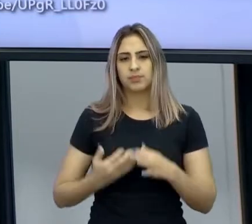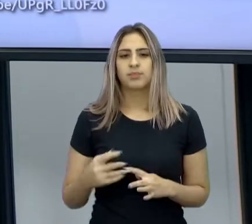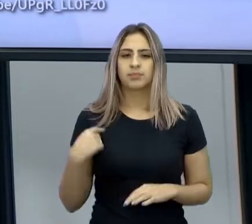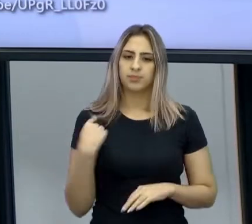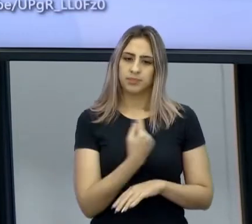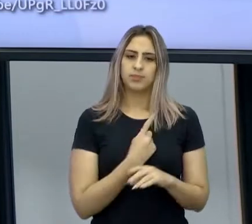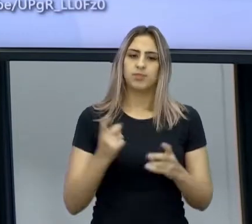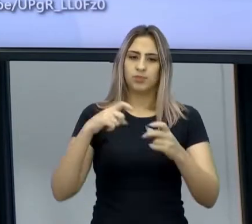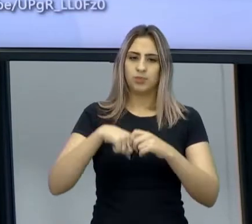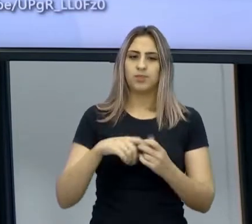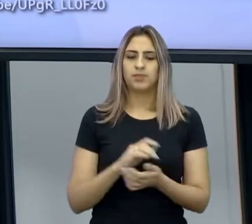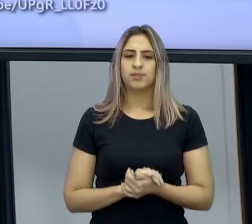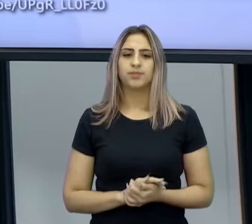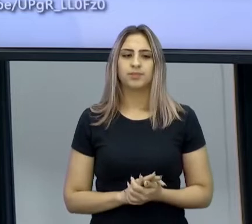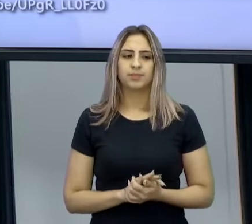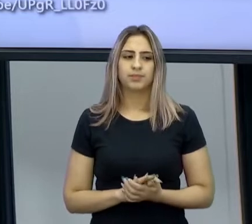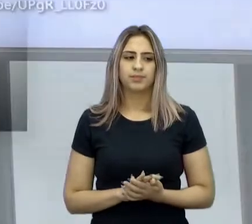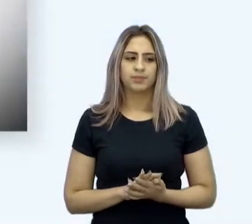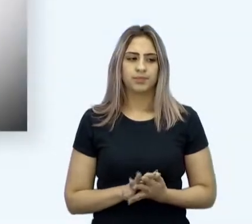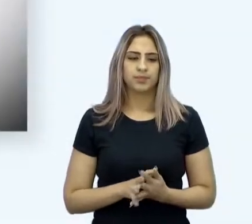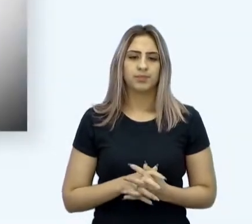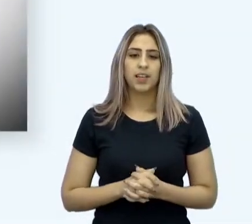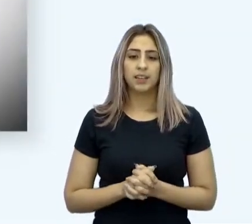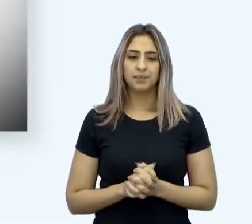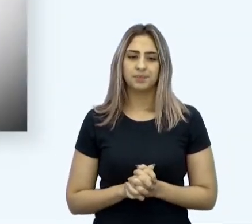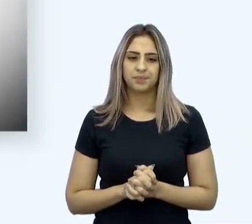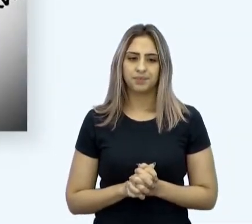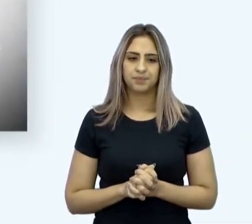nós voltamos.